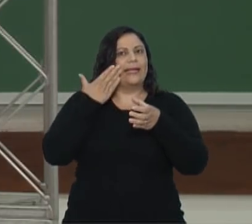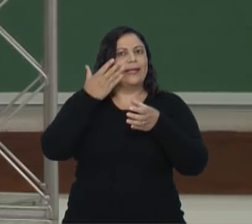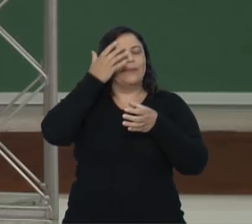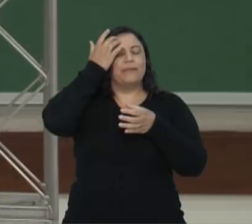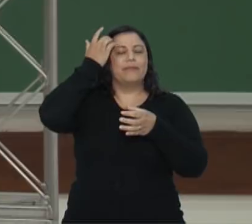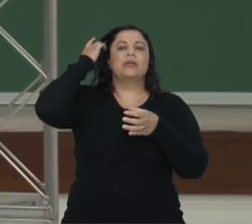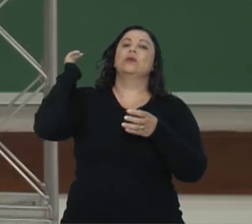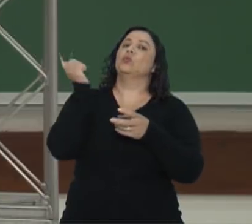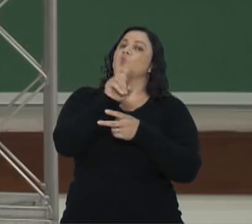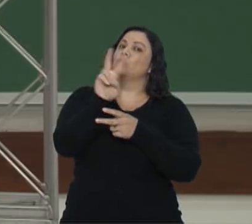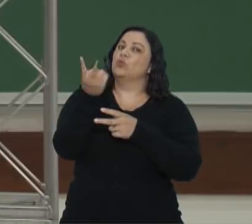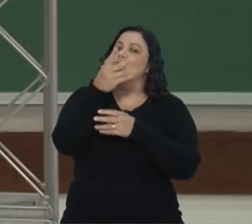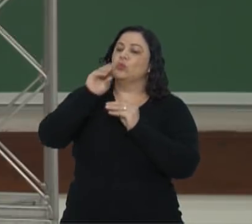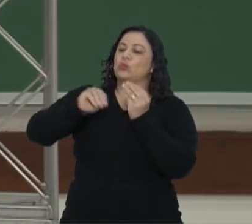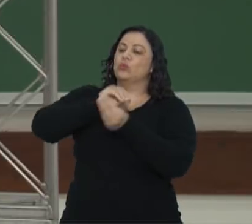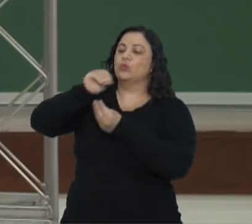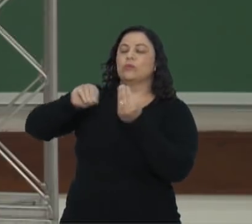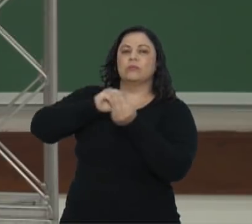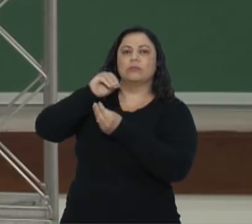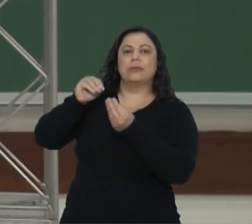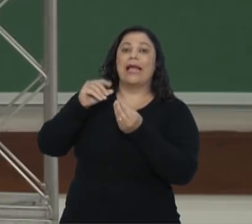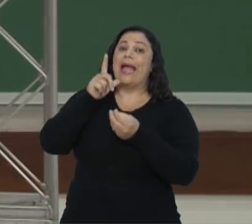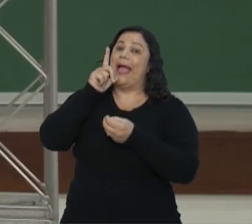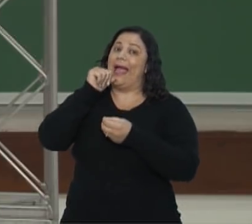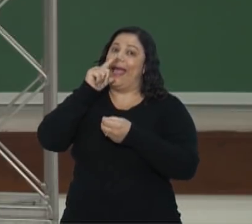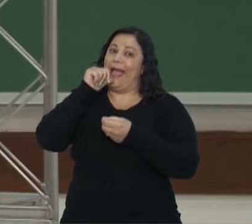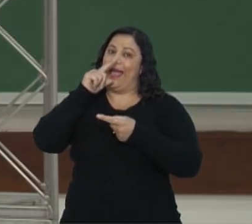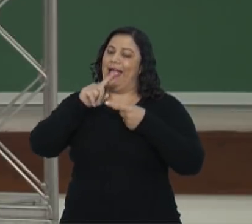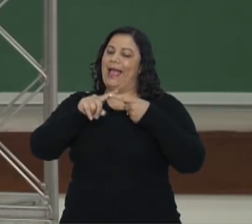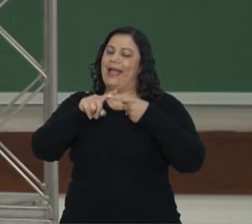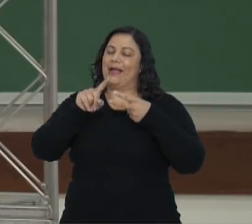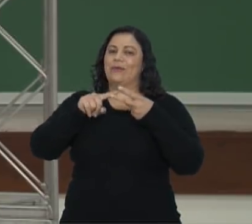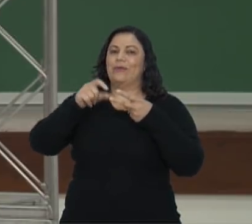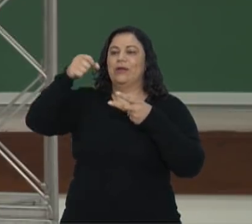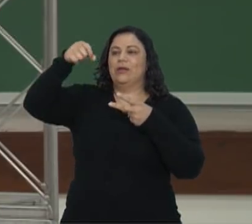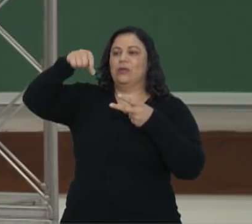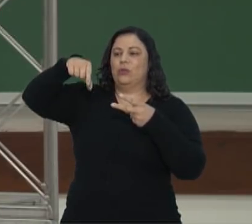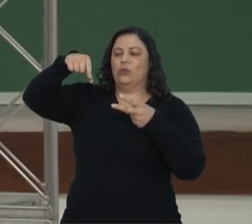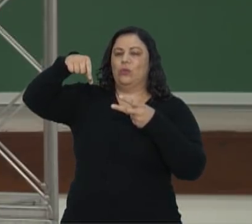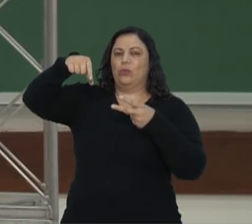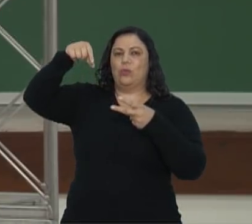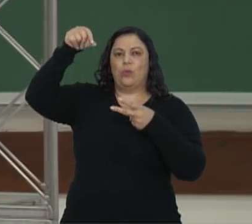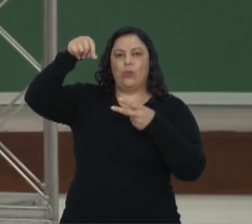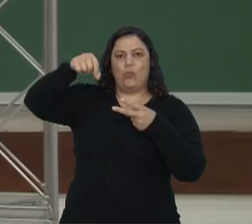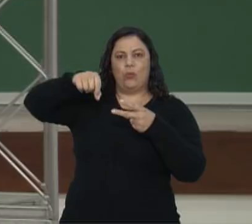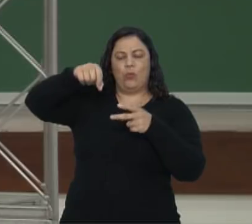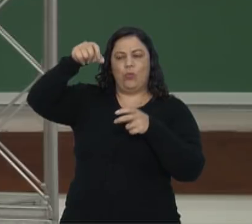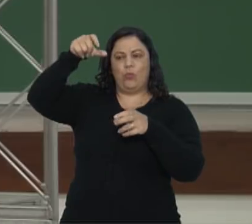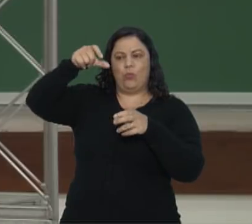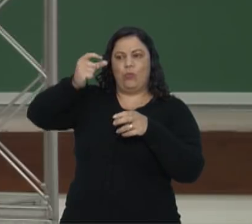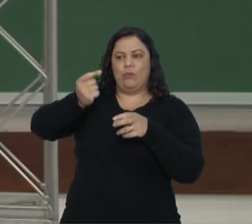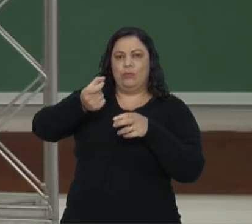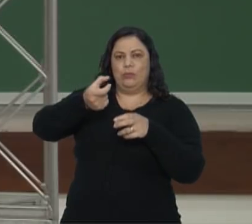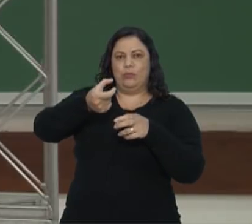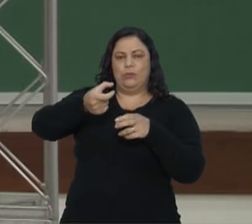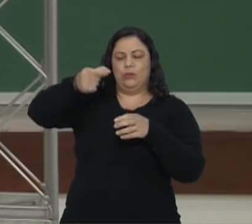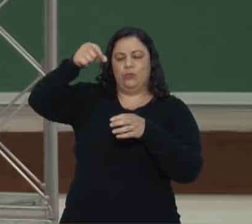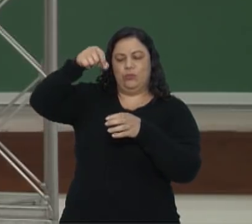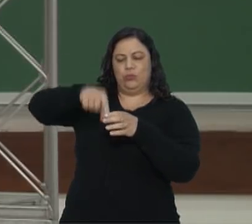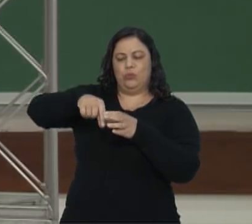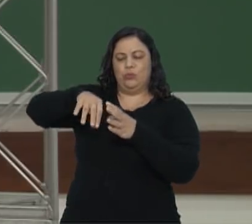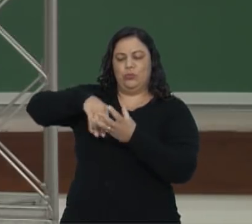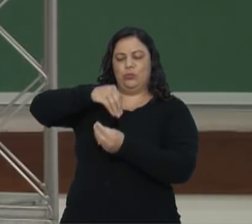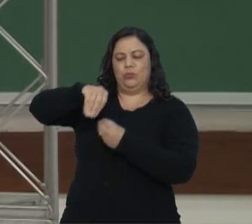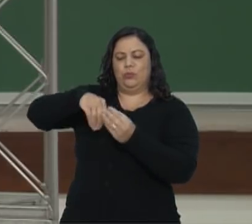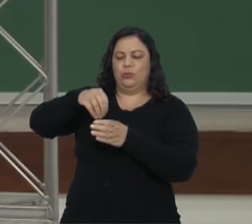olha, 2 reagentes, a água e o comprimido. Quando eu junto eles, eu tenho a produção